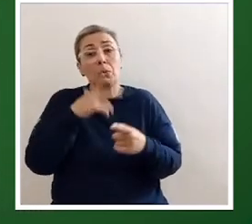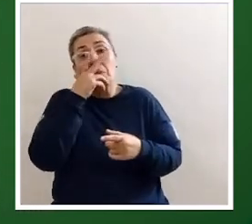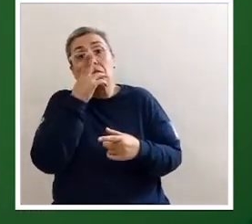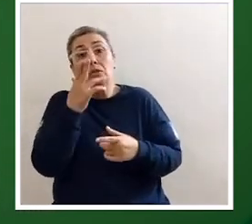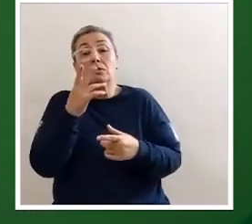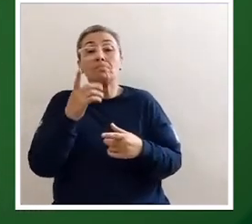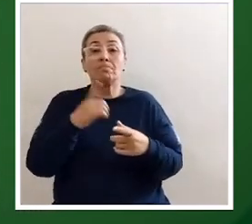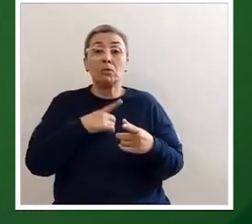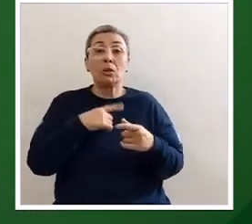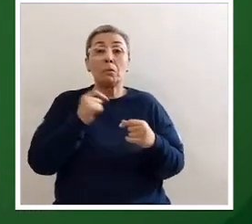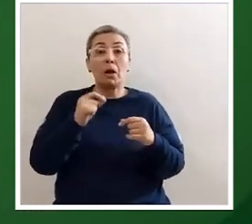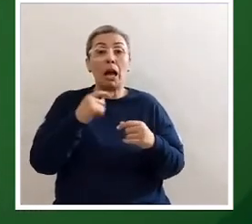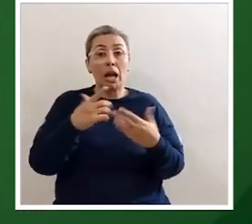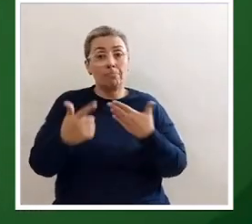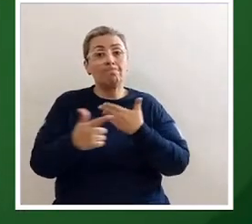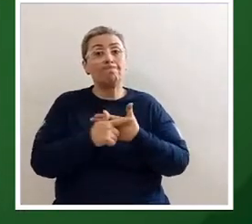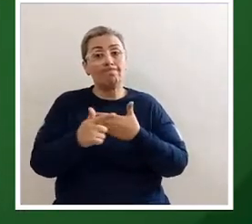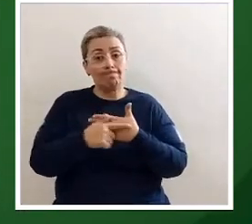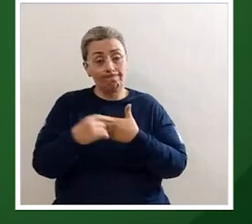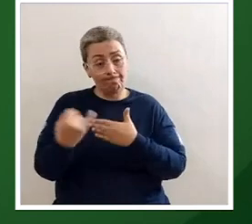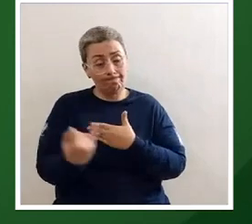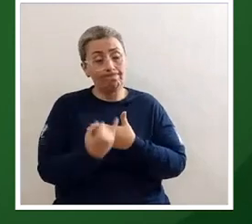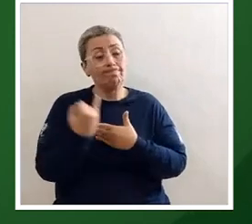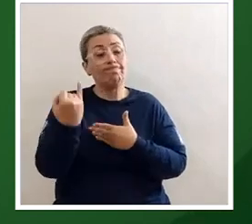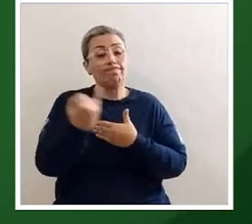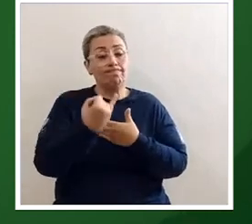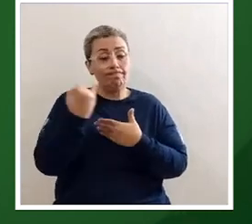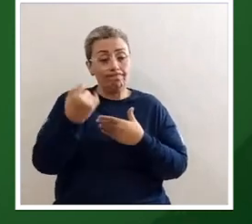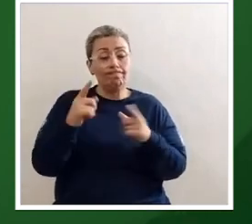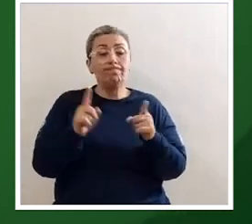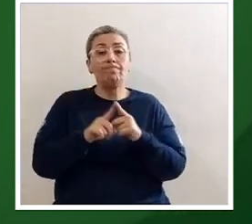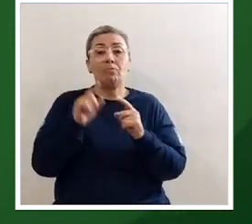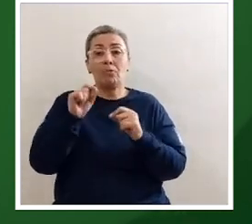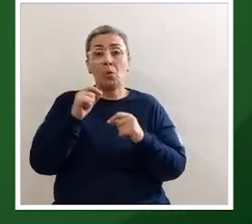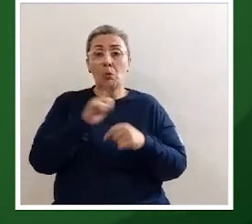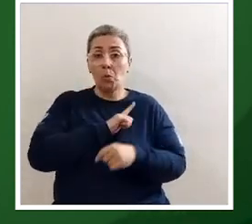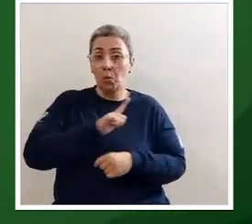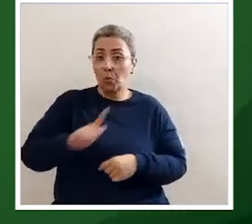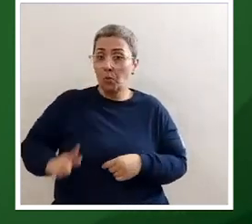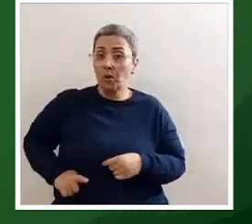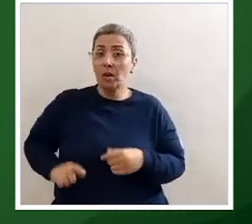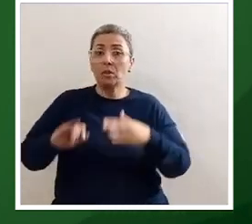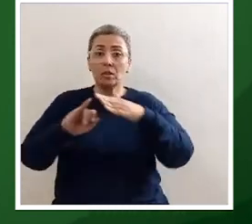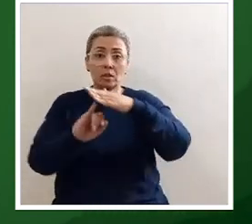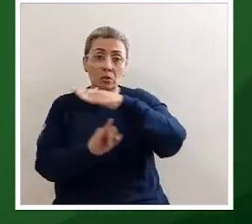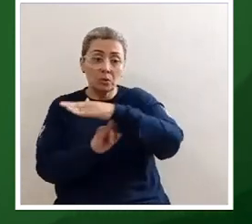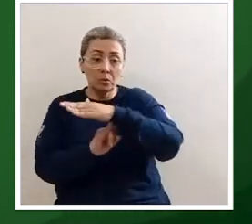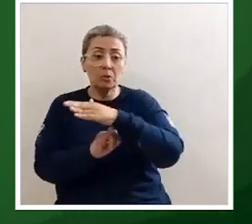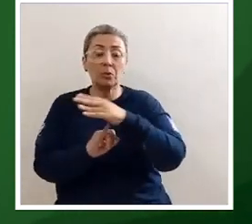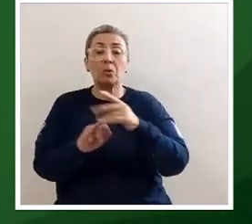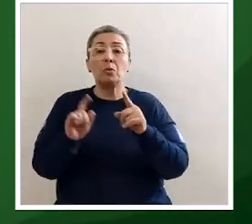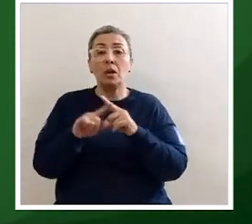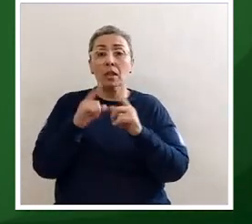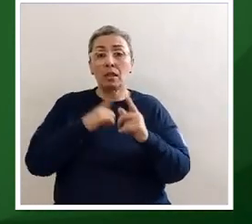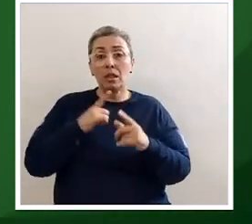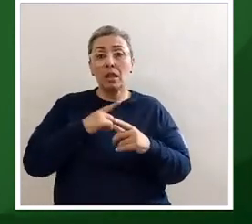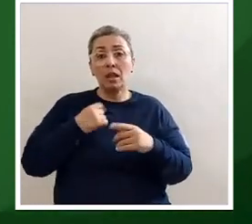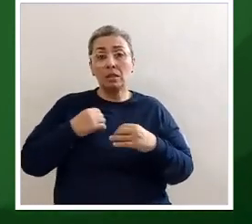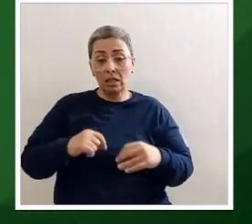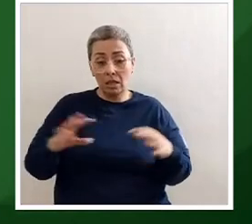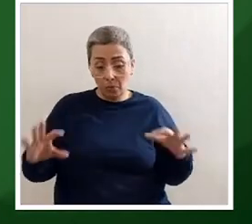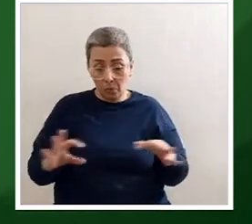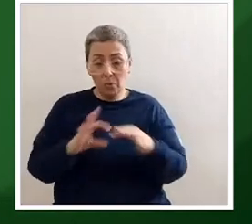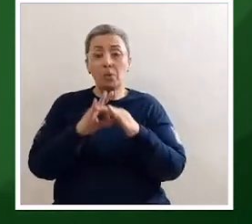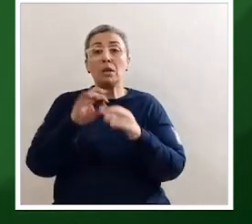que é papel fundamental né do governo das instituições que elas sejam